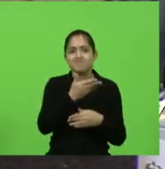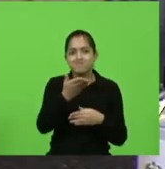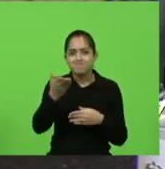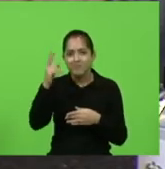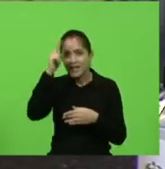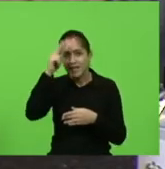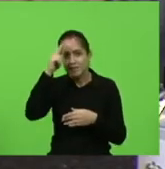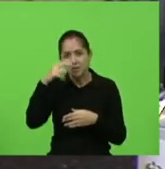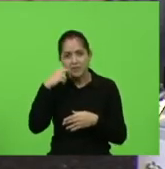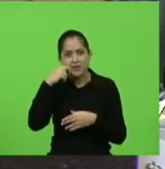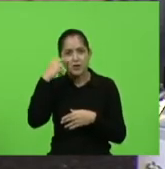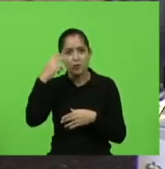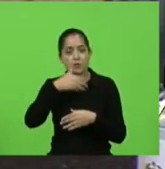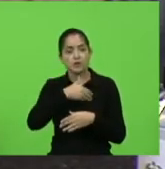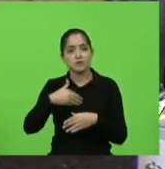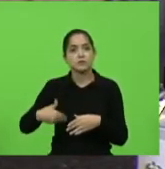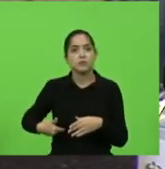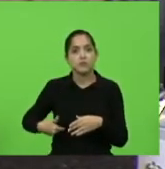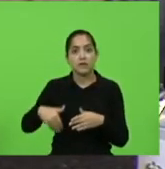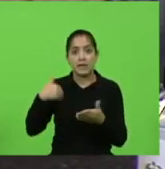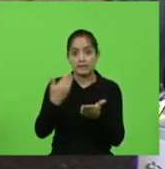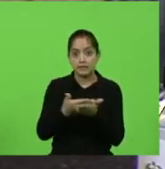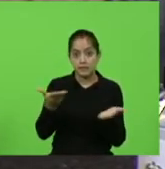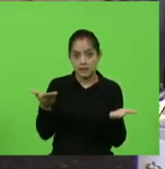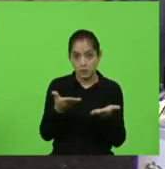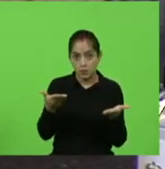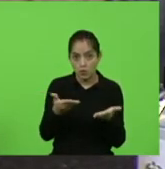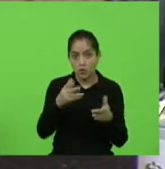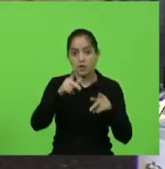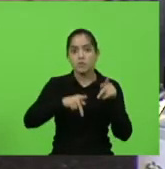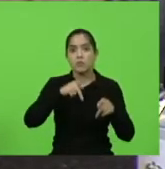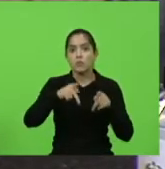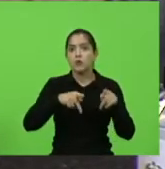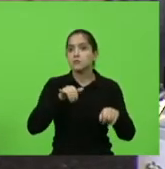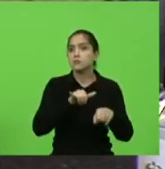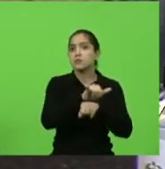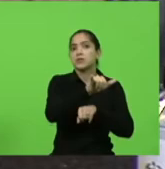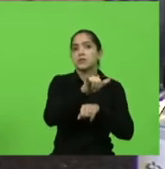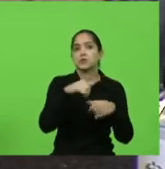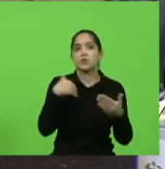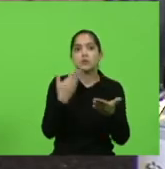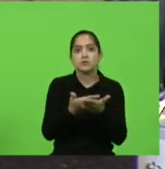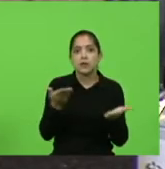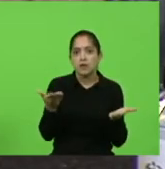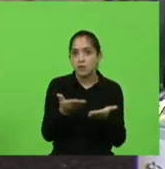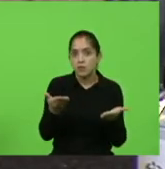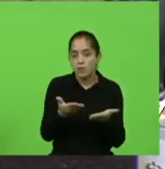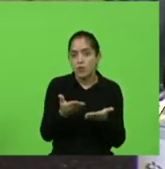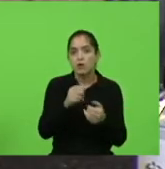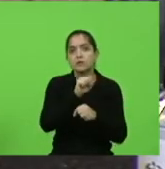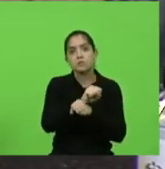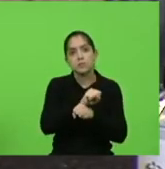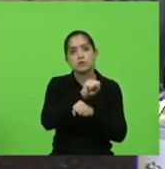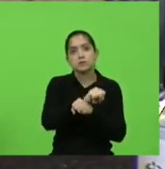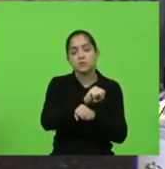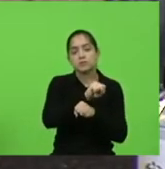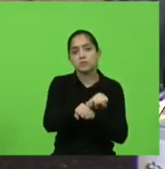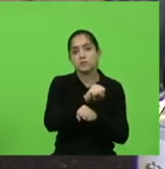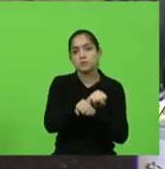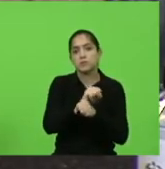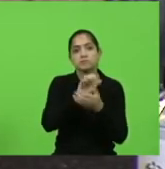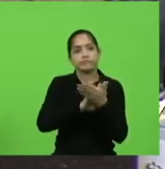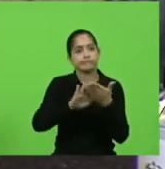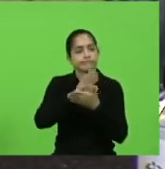Estado. Porque até agora, essa população iludida, nós parlamentares do Sul, sulistas, aguardamos e nada.